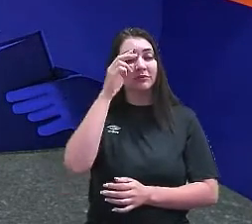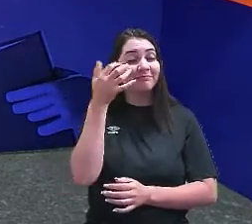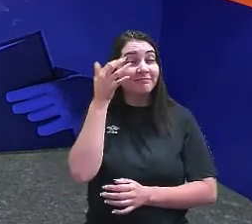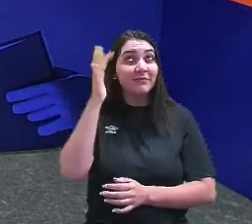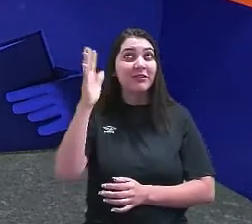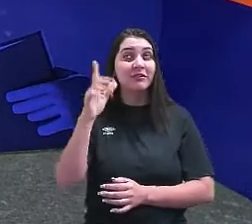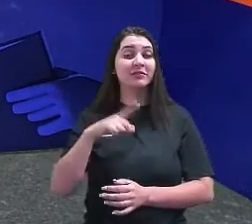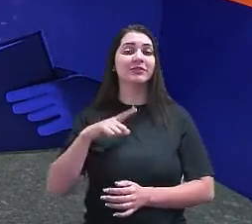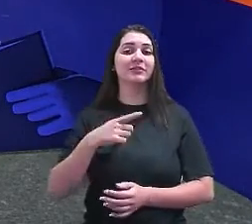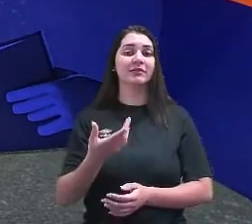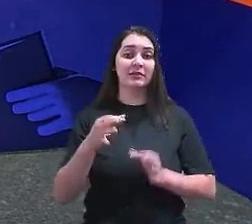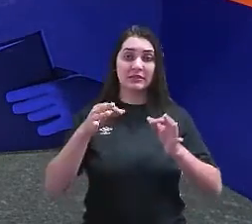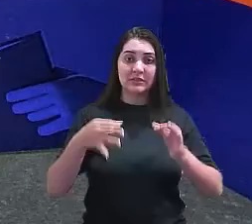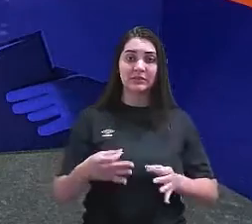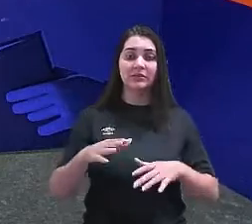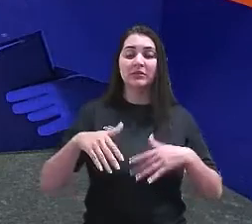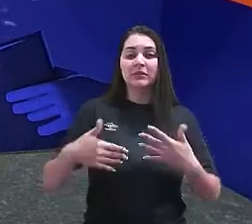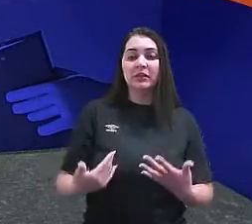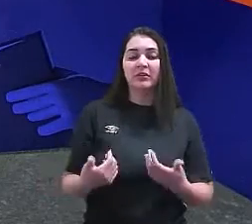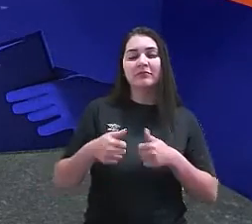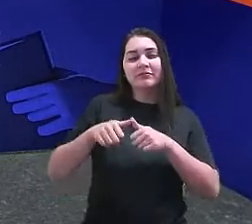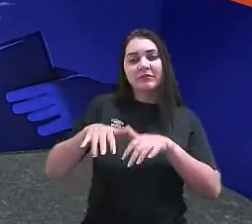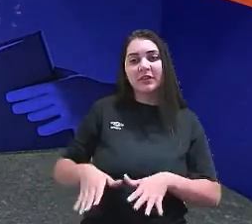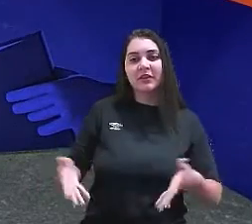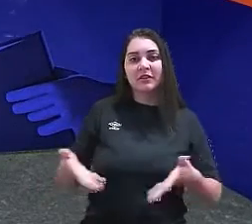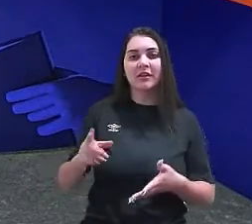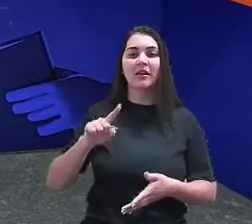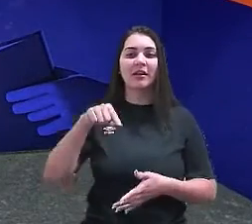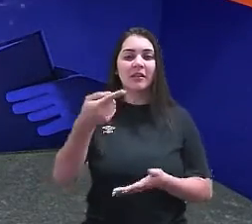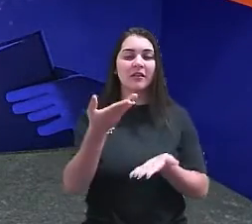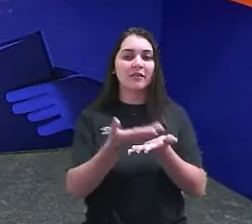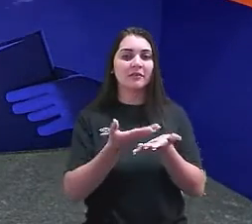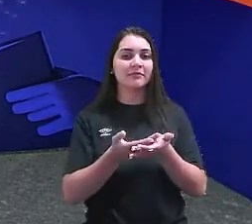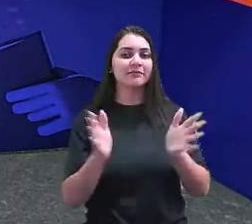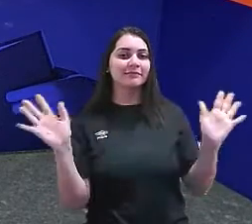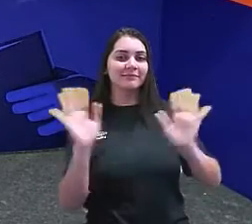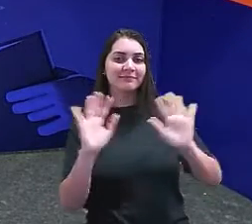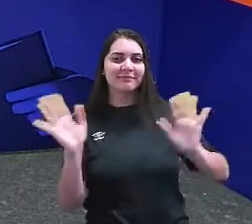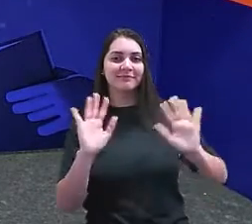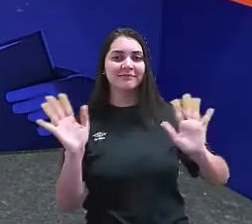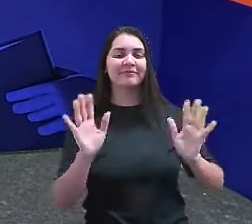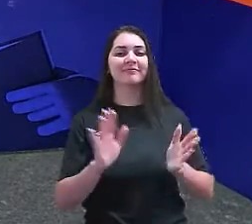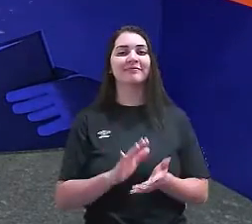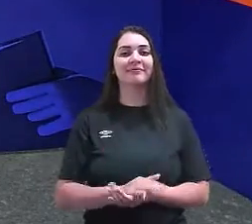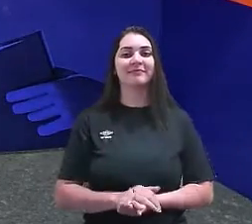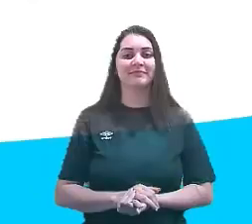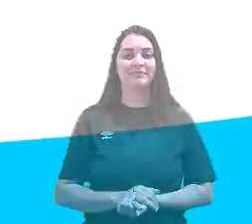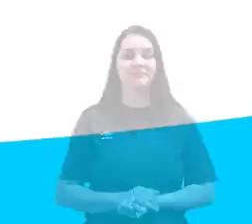existiam, tá certo? Então, a gente vai ficando por aqui. Até a próxima. Tchau para todos!